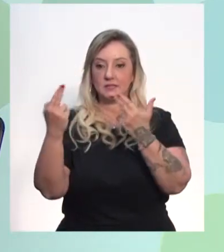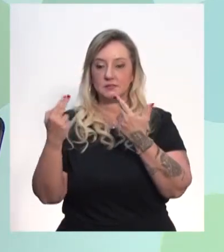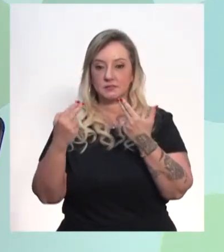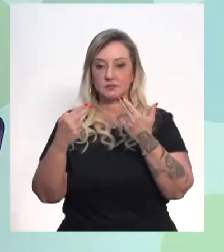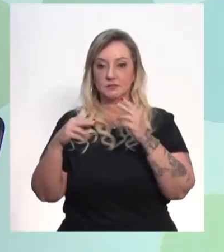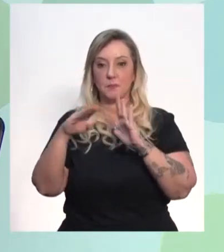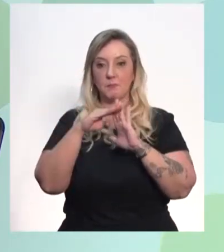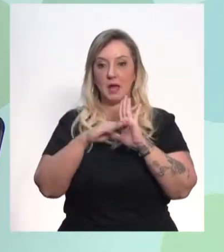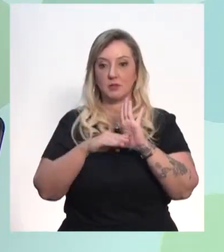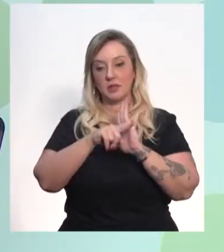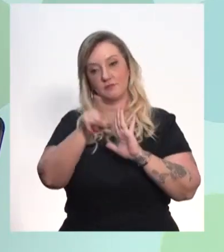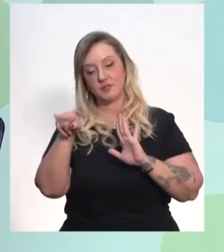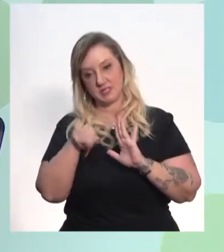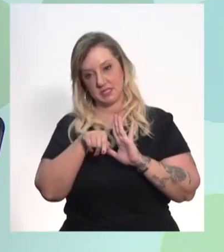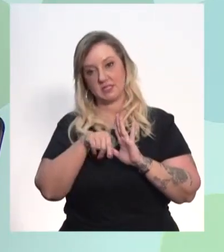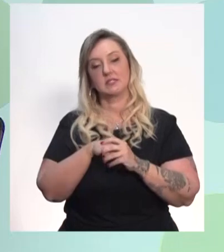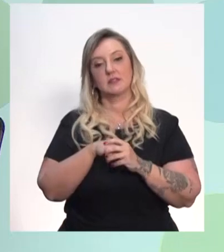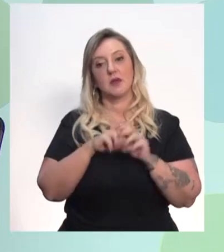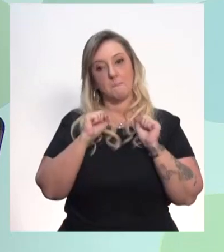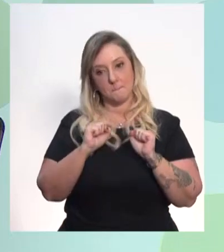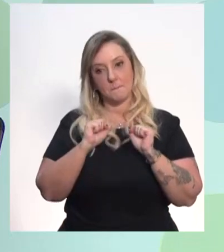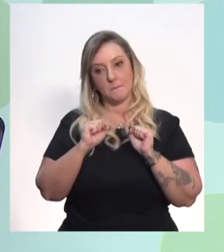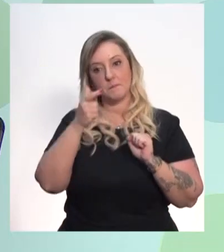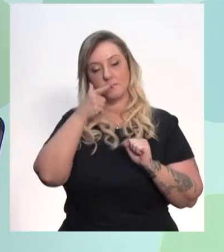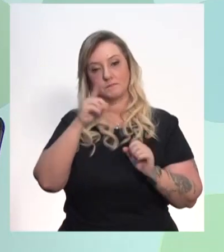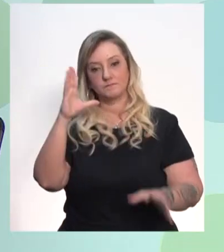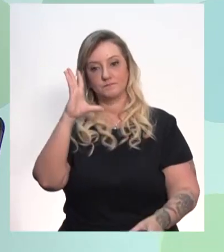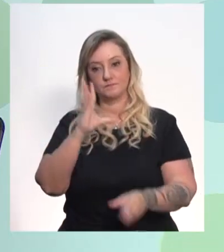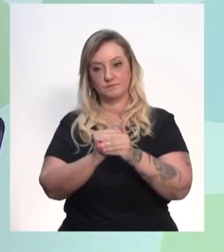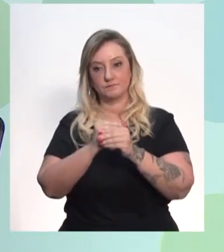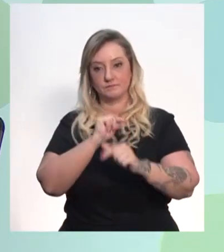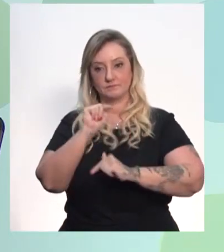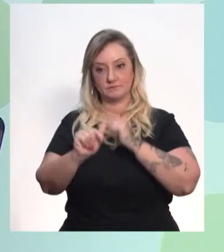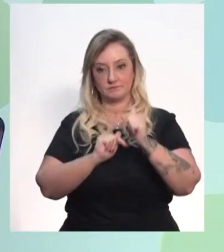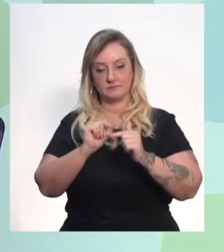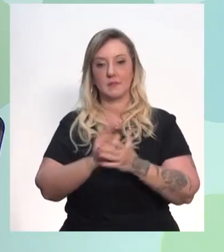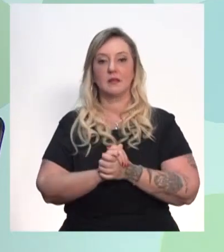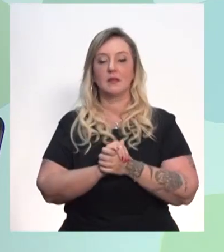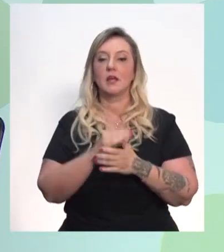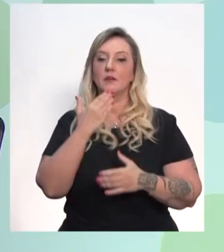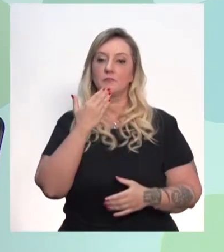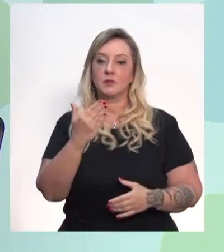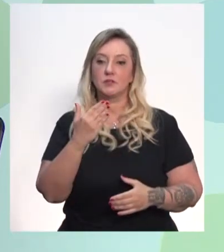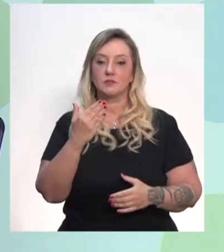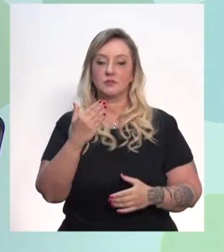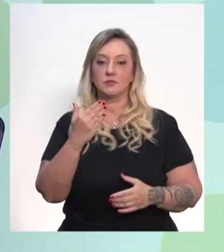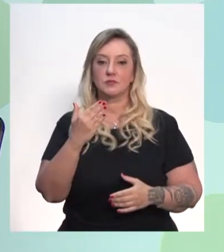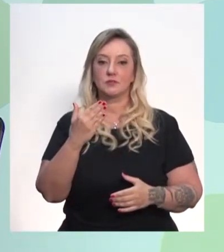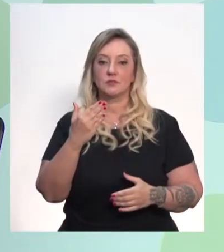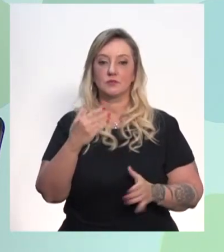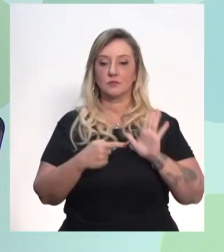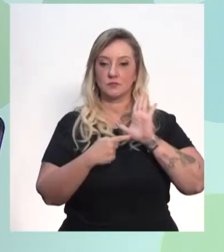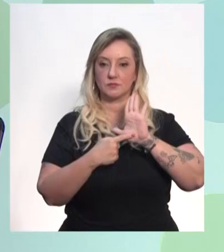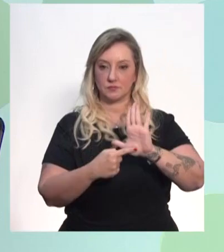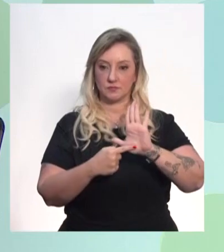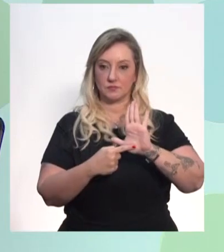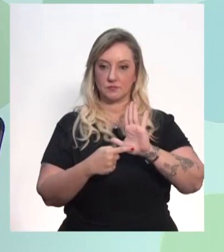somente eles aceitarem e entrar aqui na videochamada. Um outro formato é